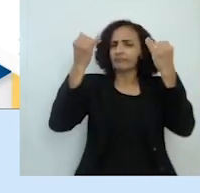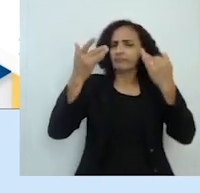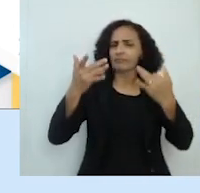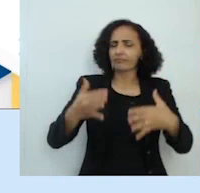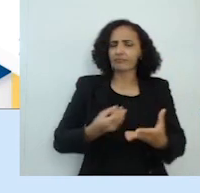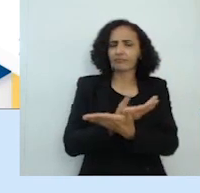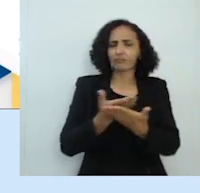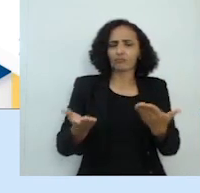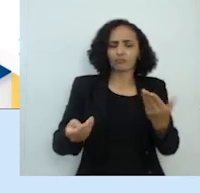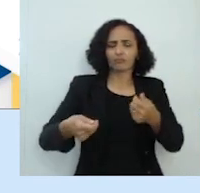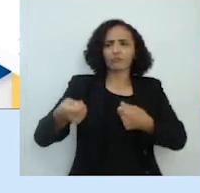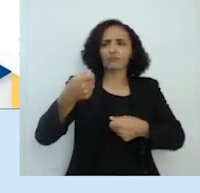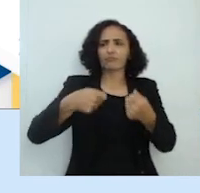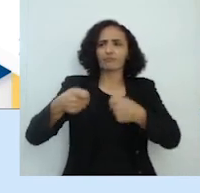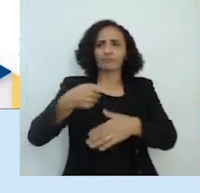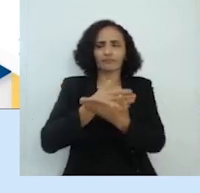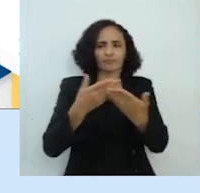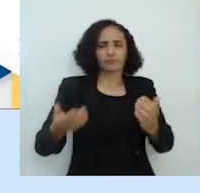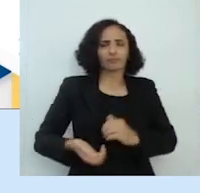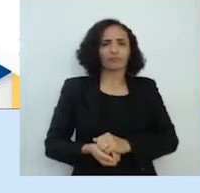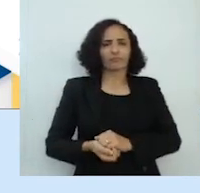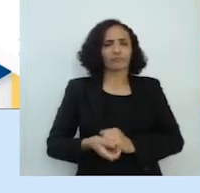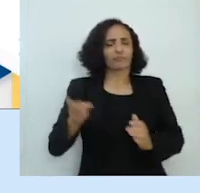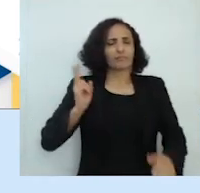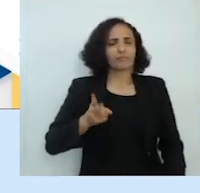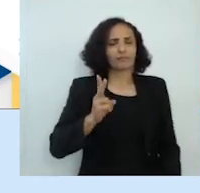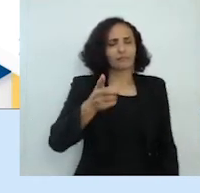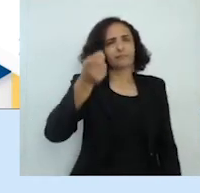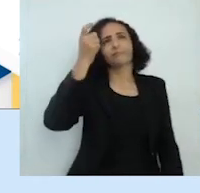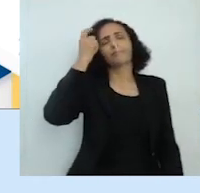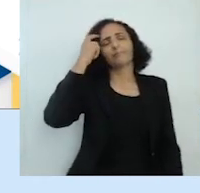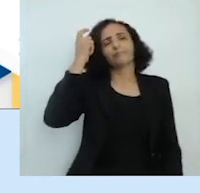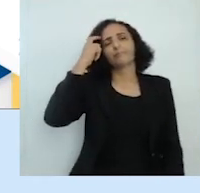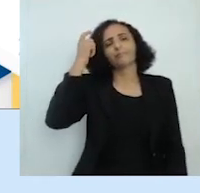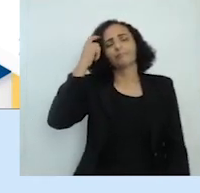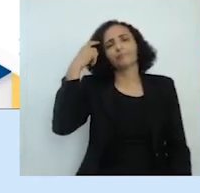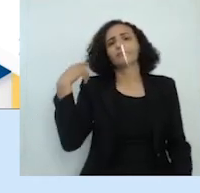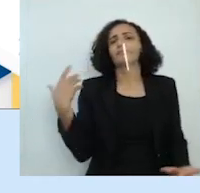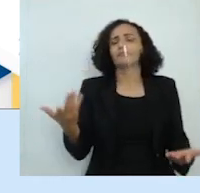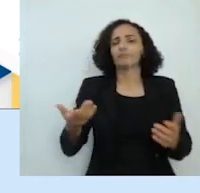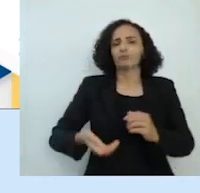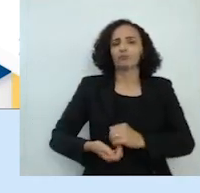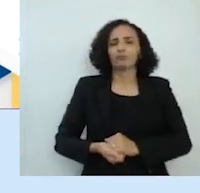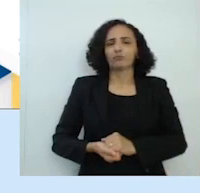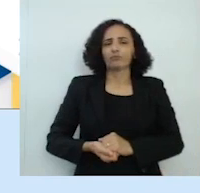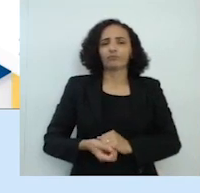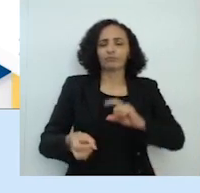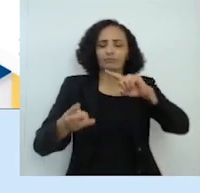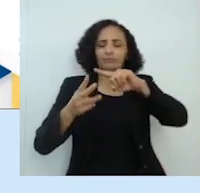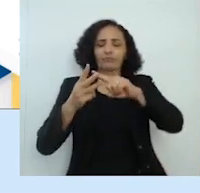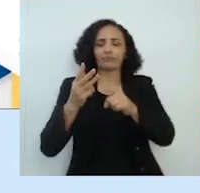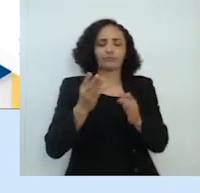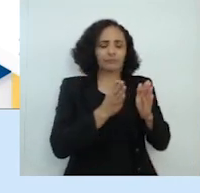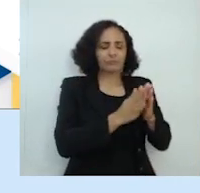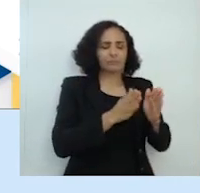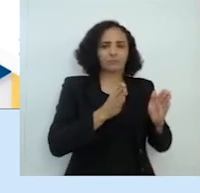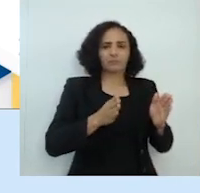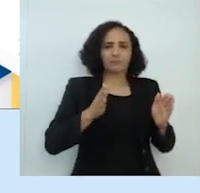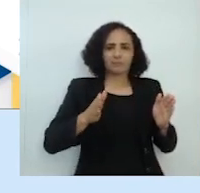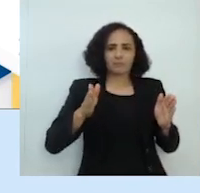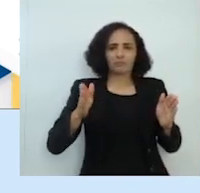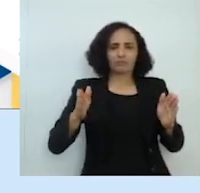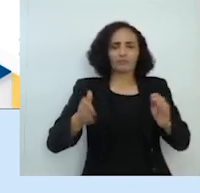capitalismo comercial. Vamos lá? Vamos pensar um pouco, meus anjos? 3 fases. A primeira fala sobre